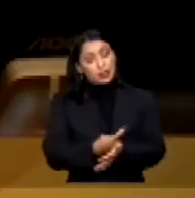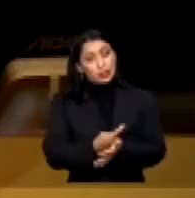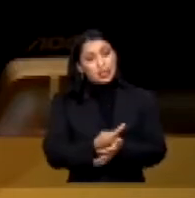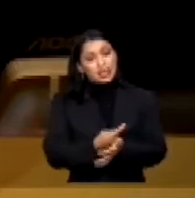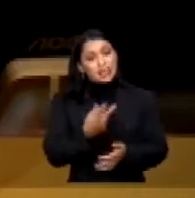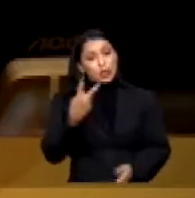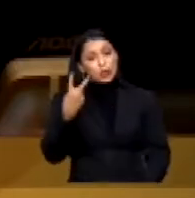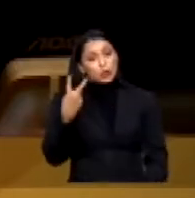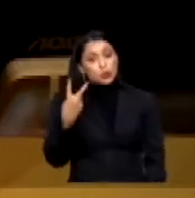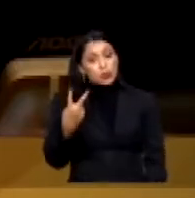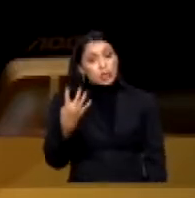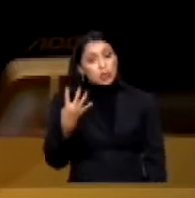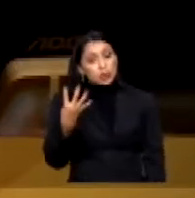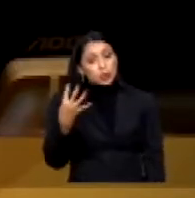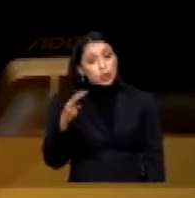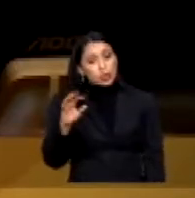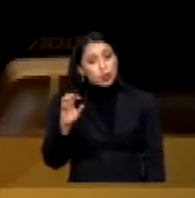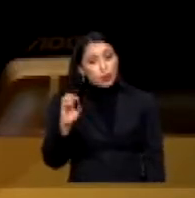em